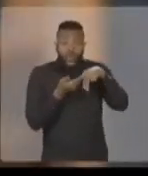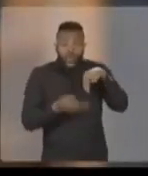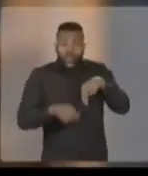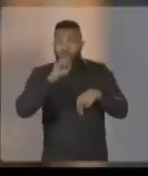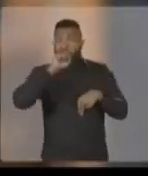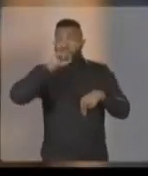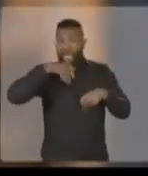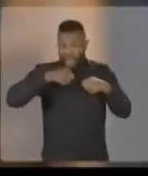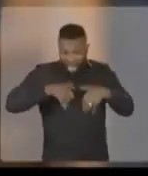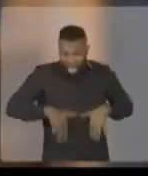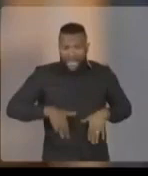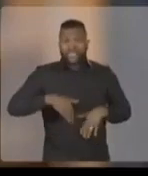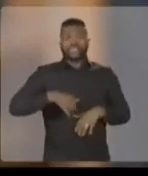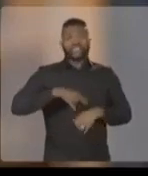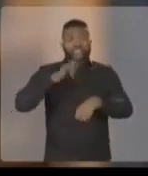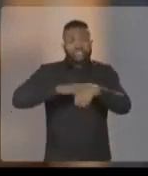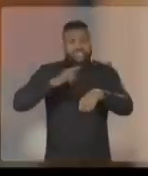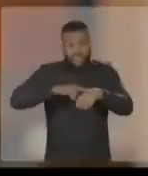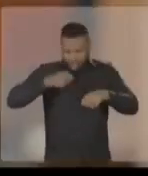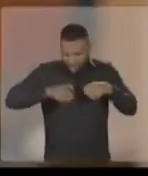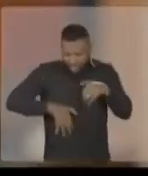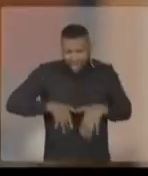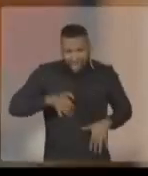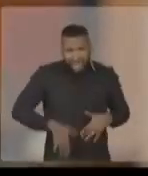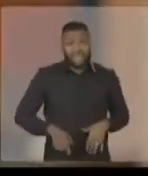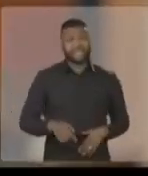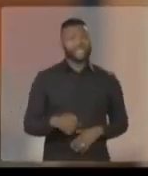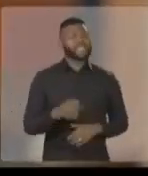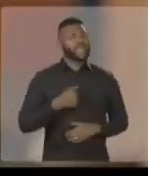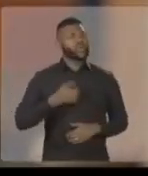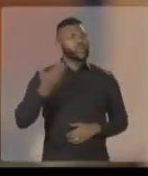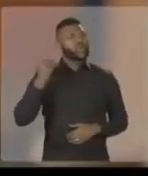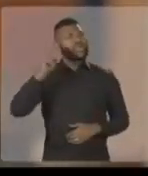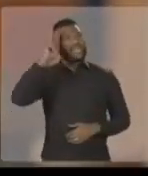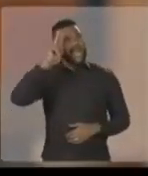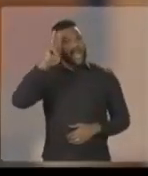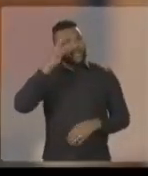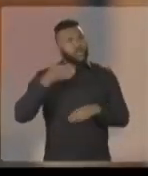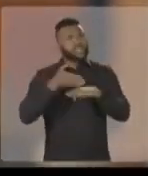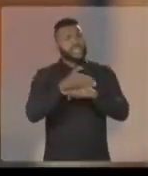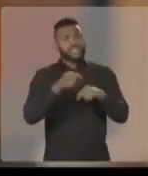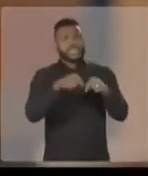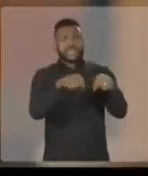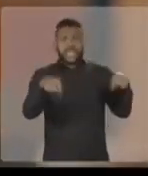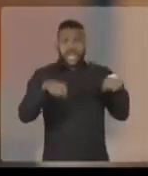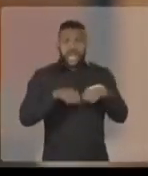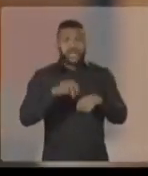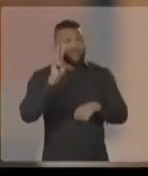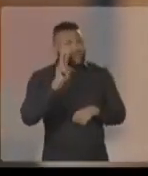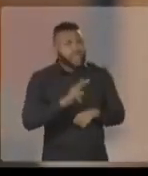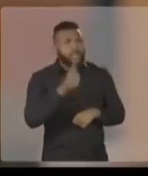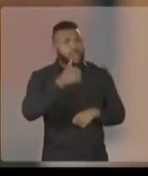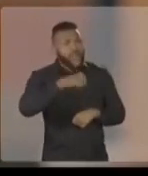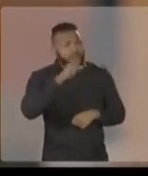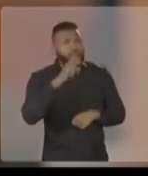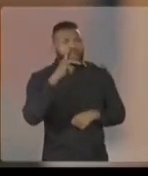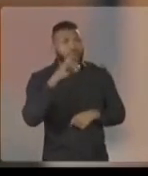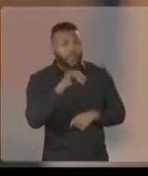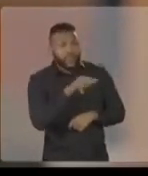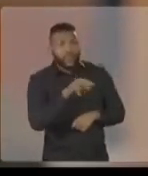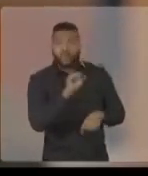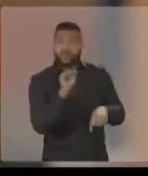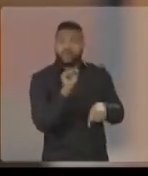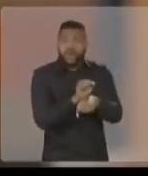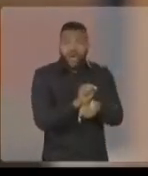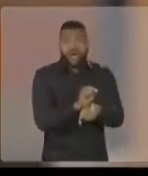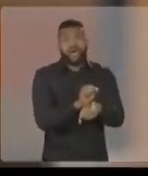nua, vomitada, urinada. Lembro de entrar na cela e ver meus pais sem se